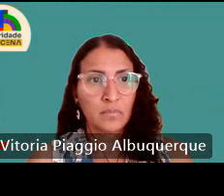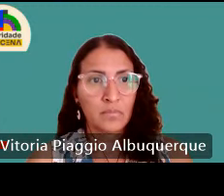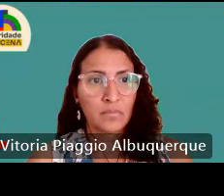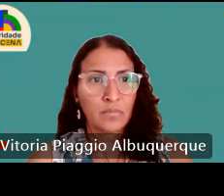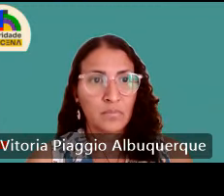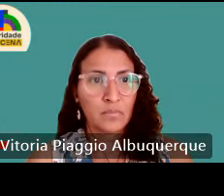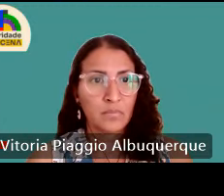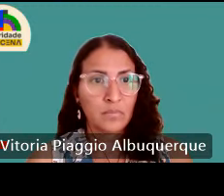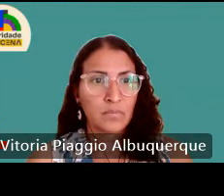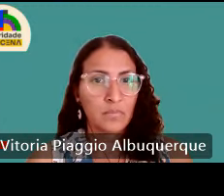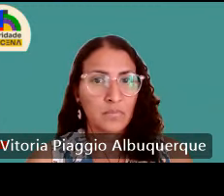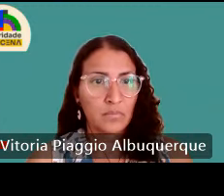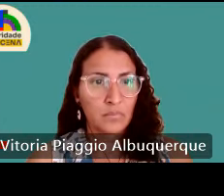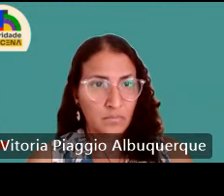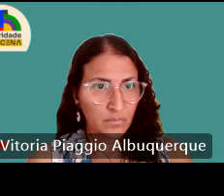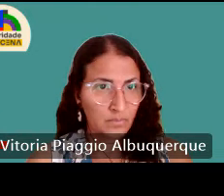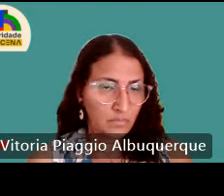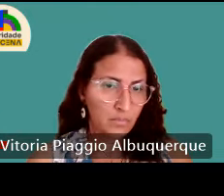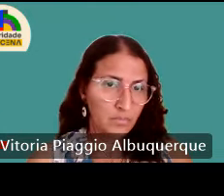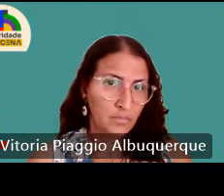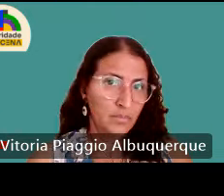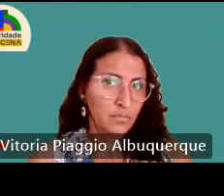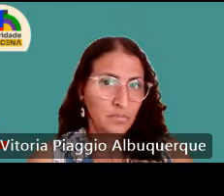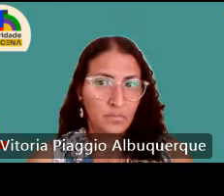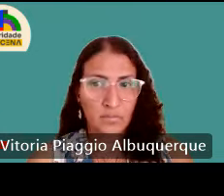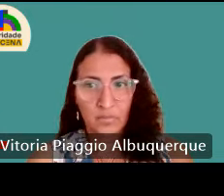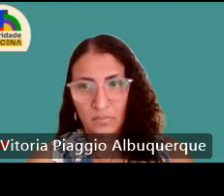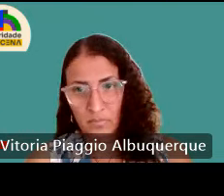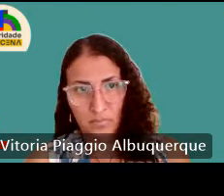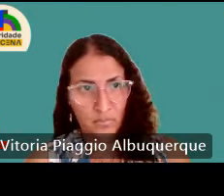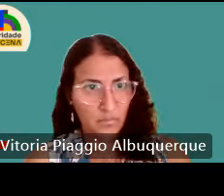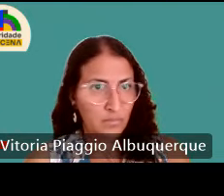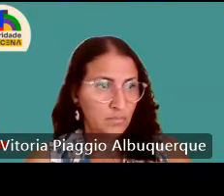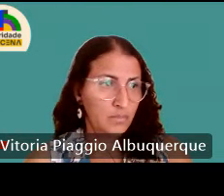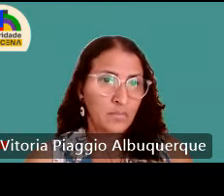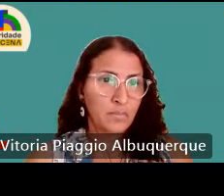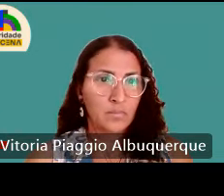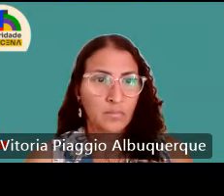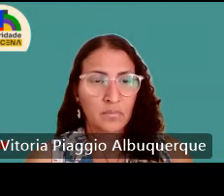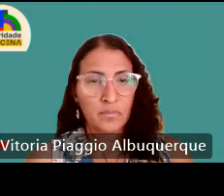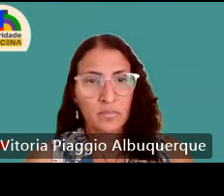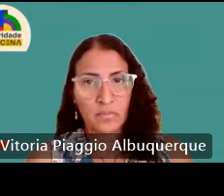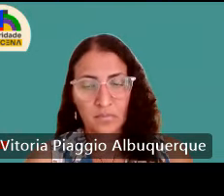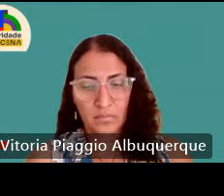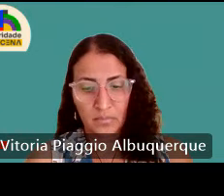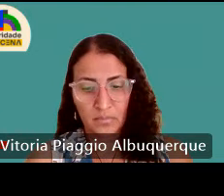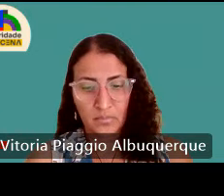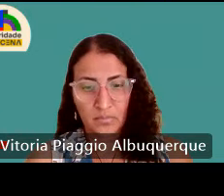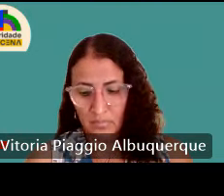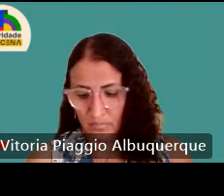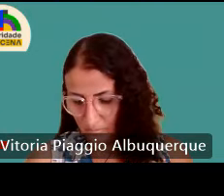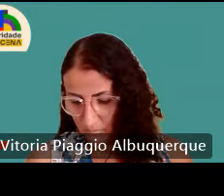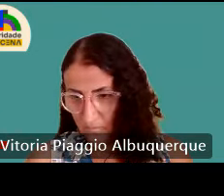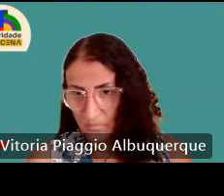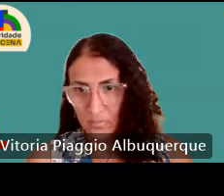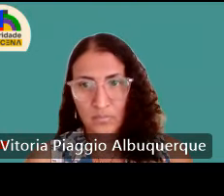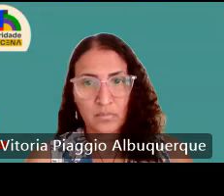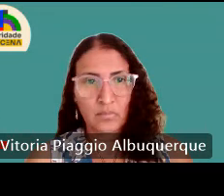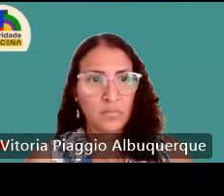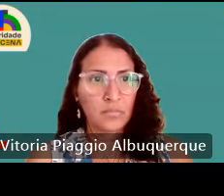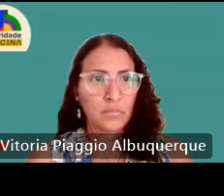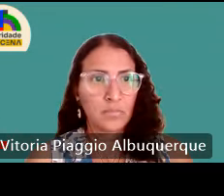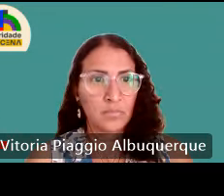decisões né então Eh quando a gente tá no papel aqui né de líderes né a gente tem que adotar